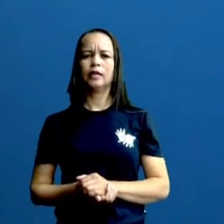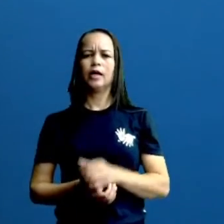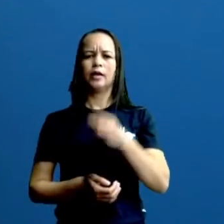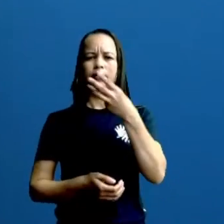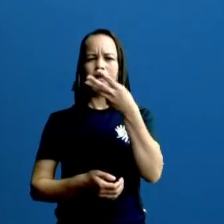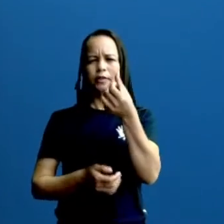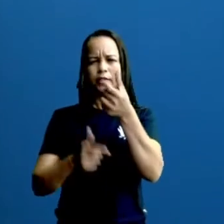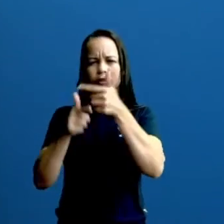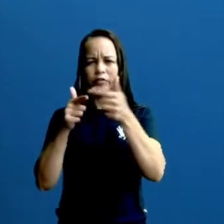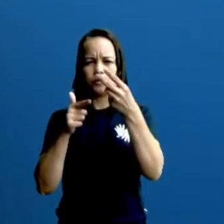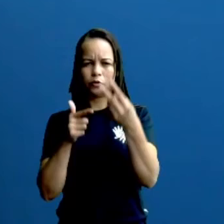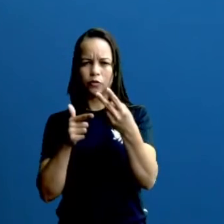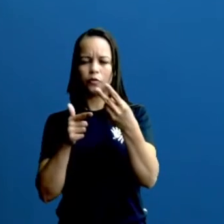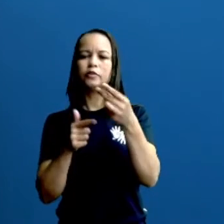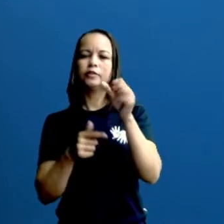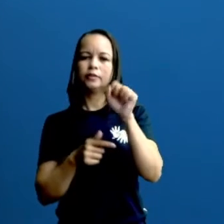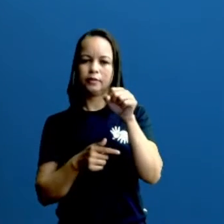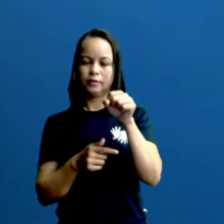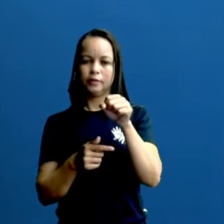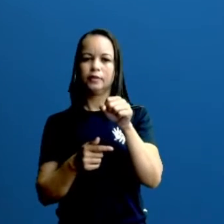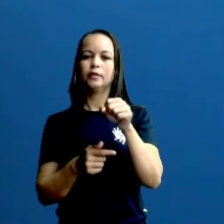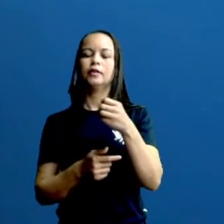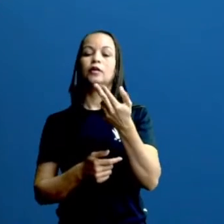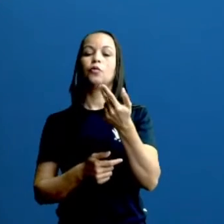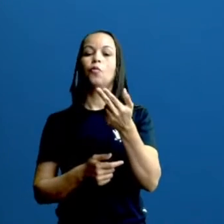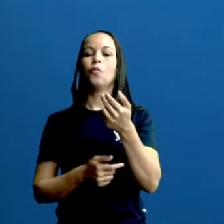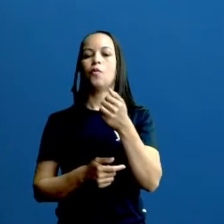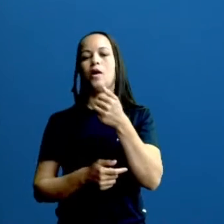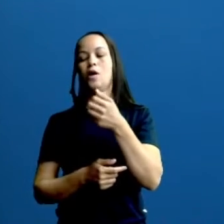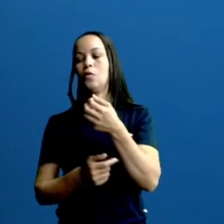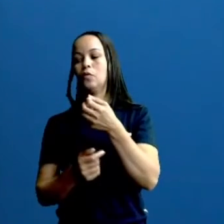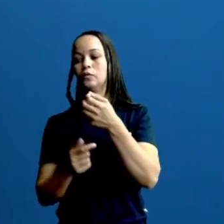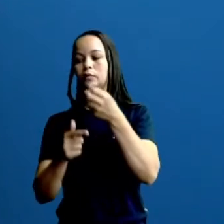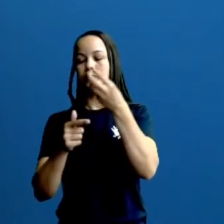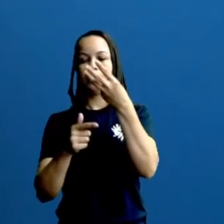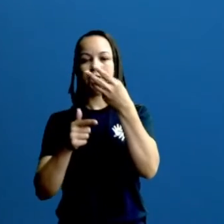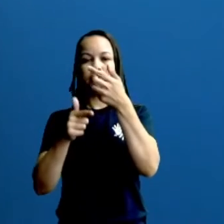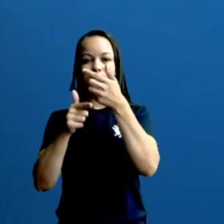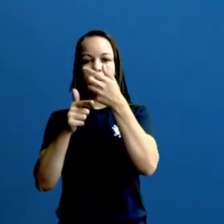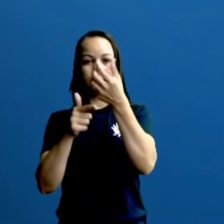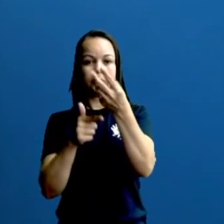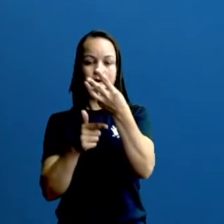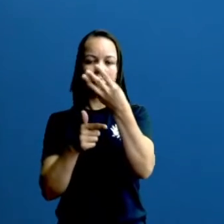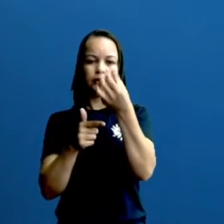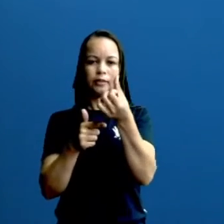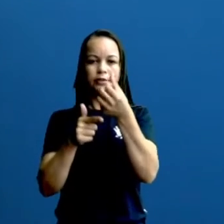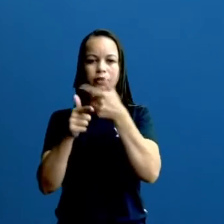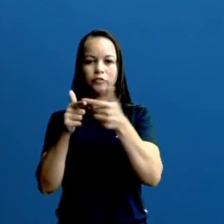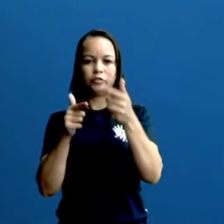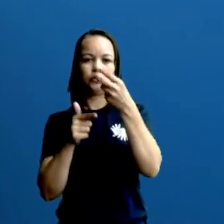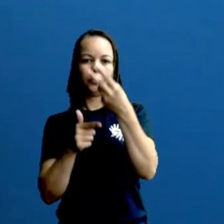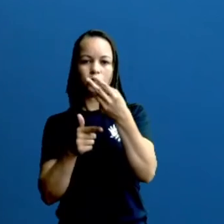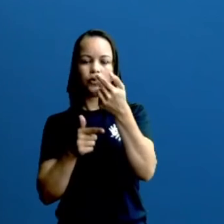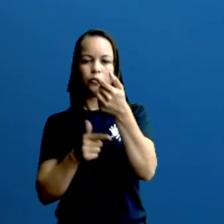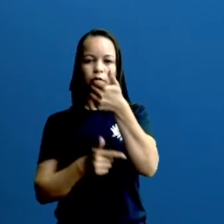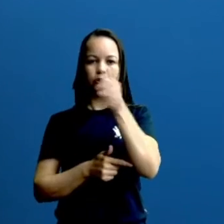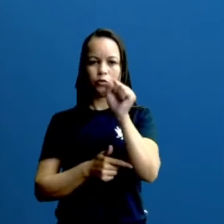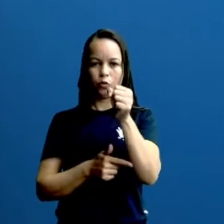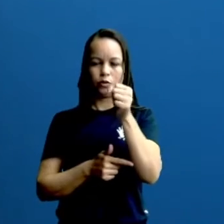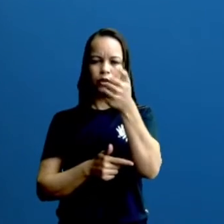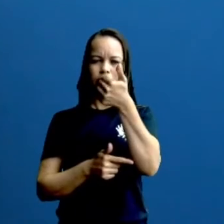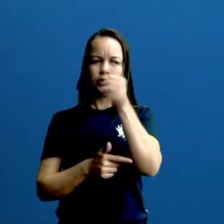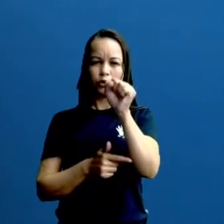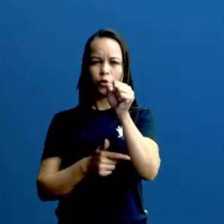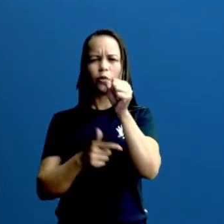O 36 é divisível por 2? Sim. Dá quanto? 36 por 2? 18. 18 é divisível por